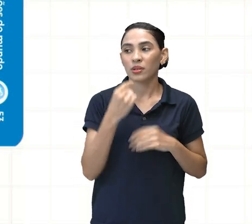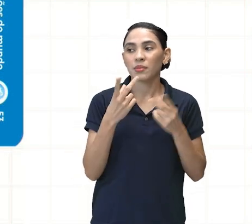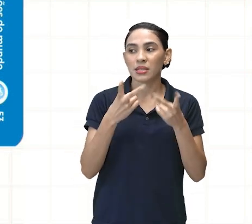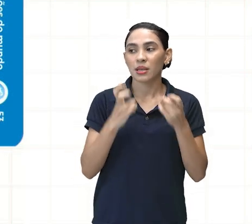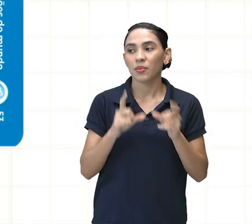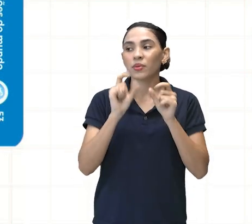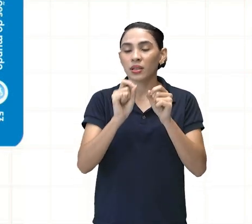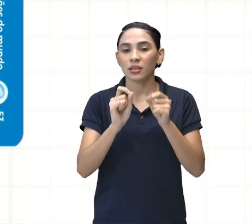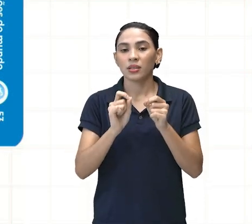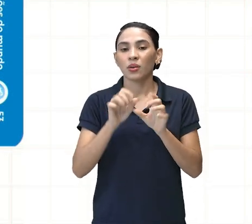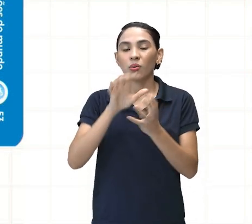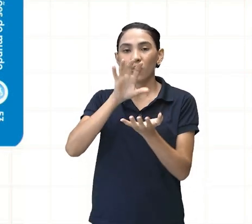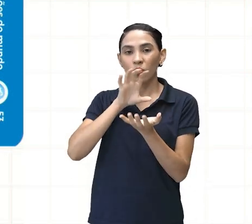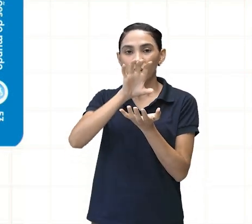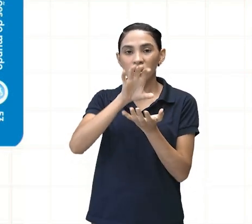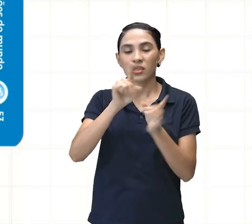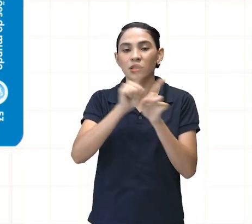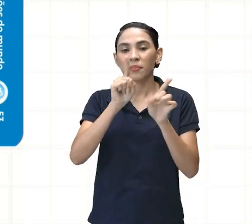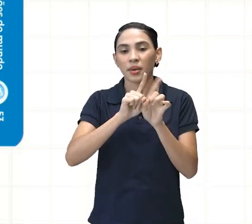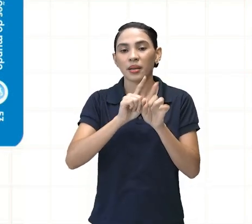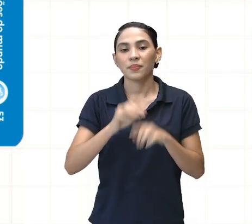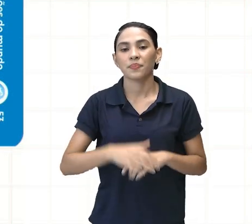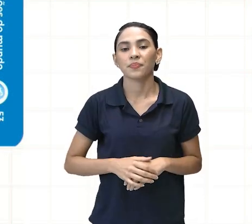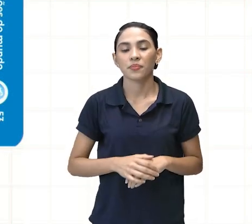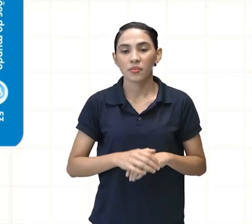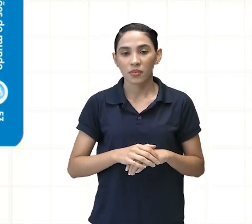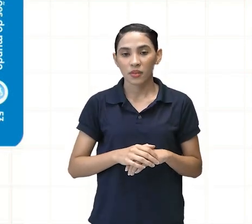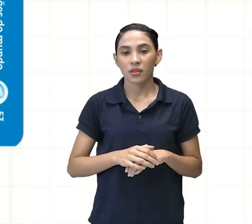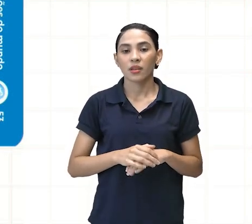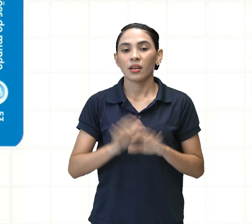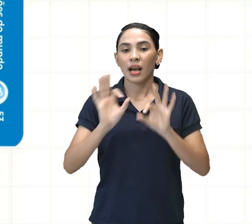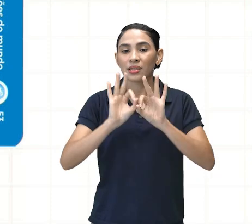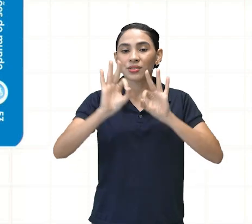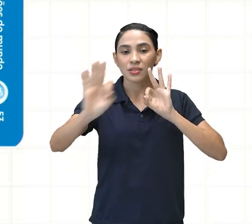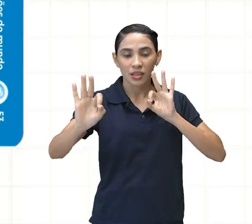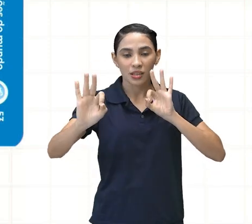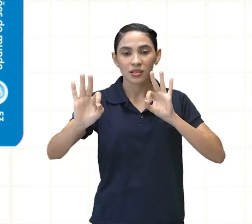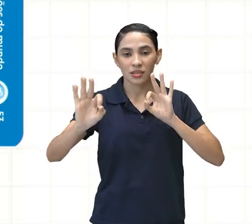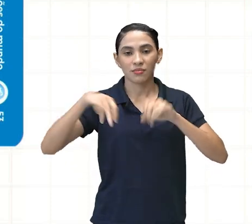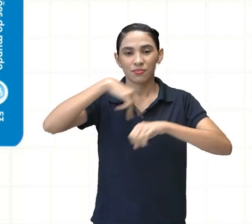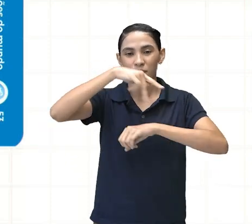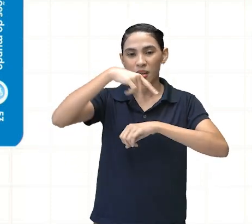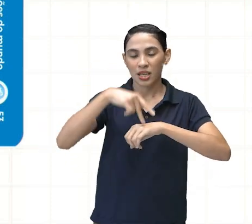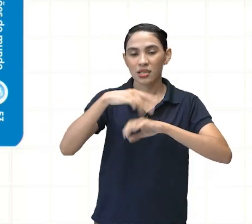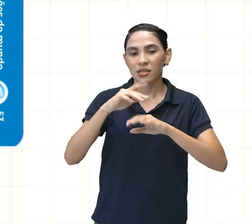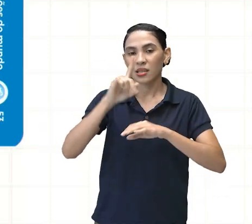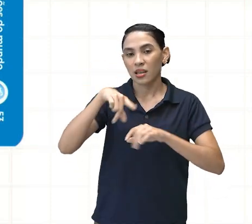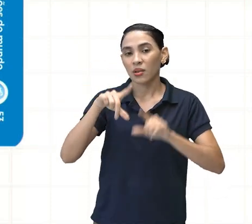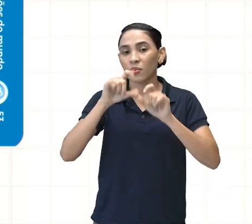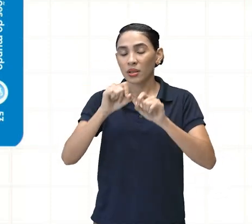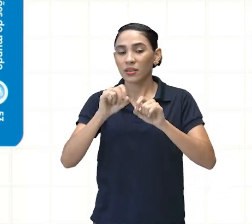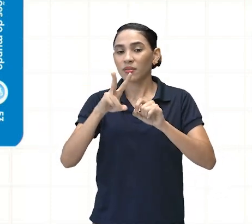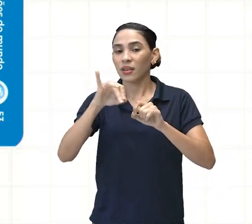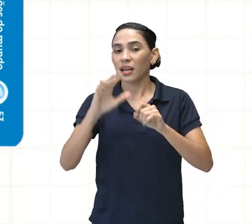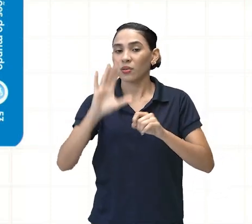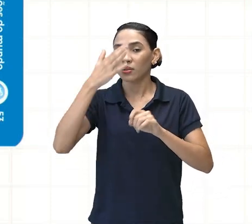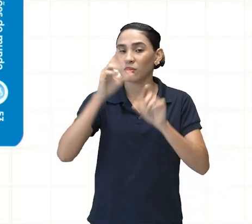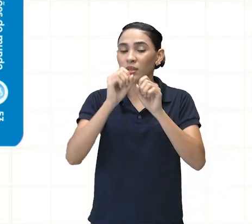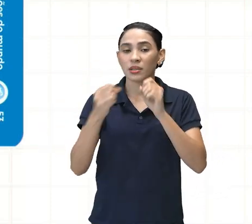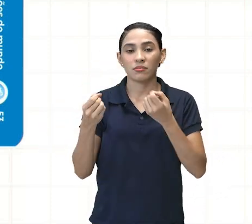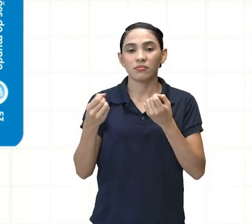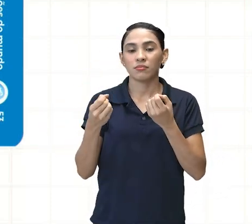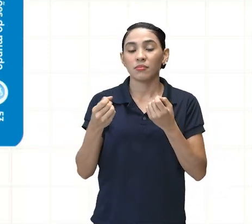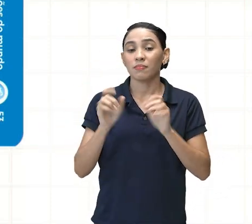observa que em um mesmo continente, a distância entre esses países acaba